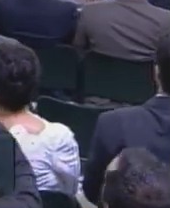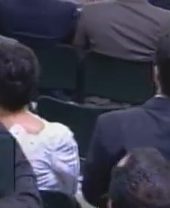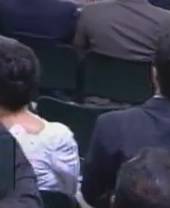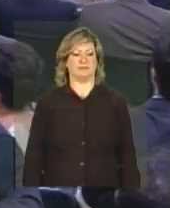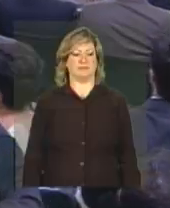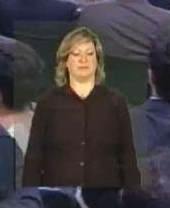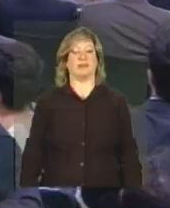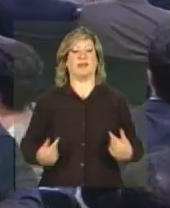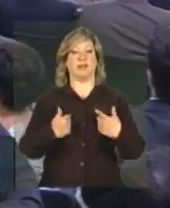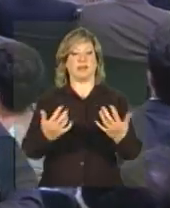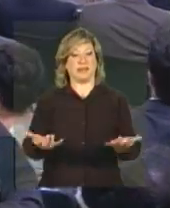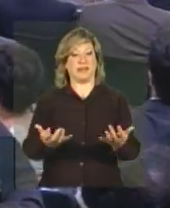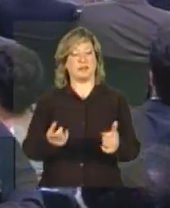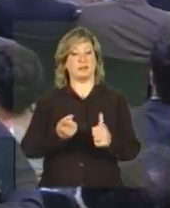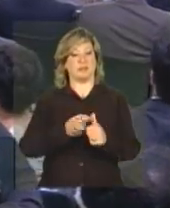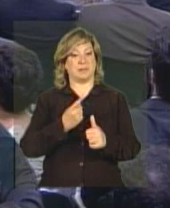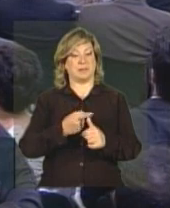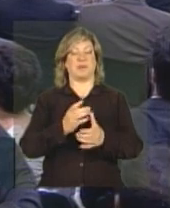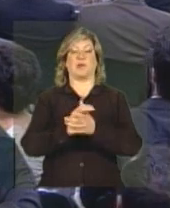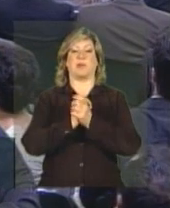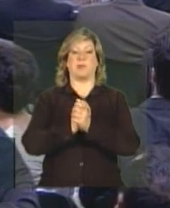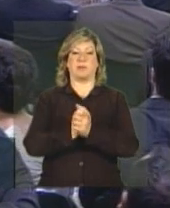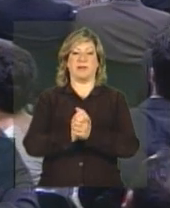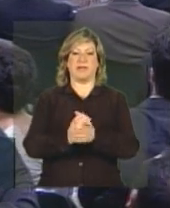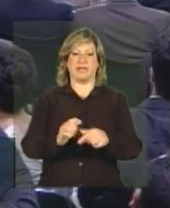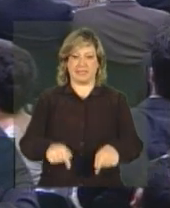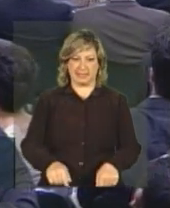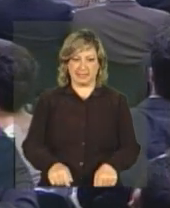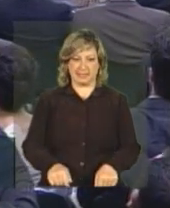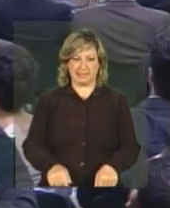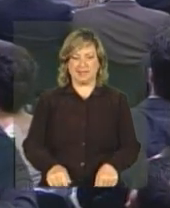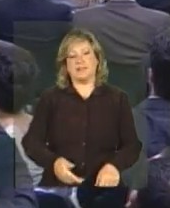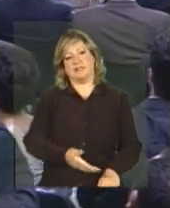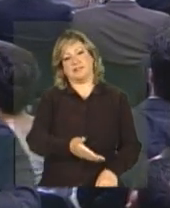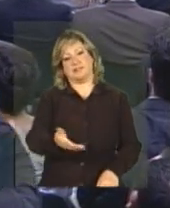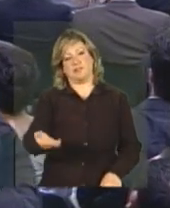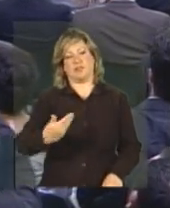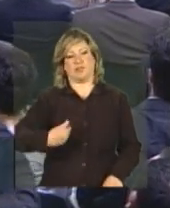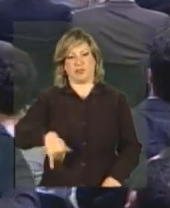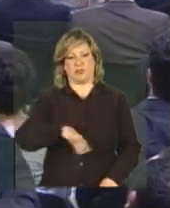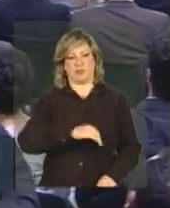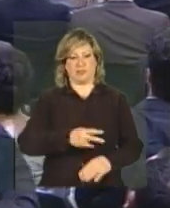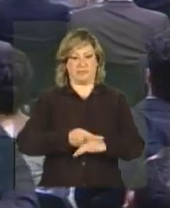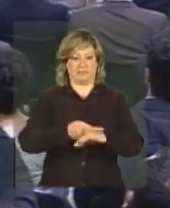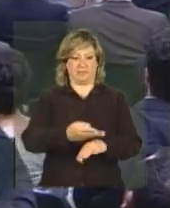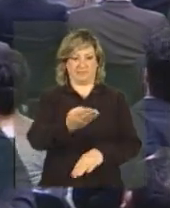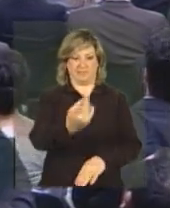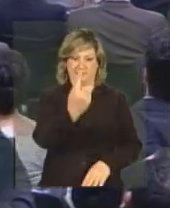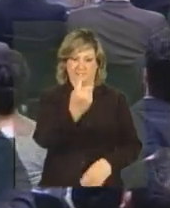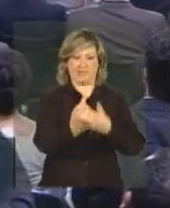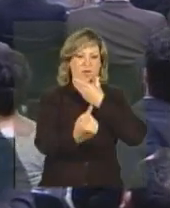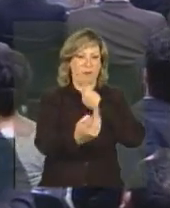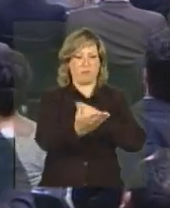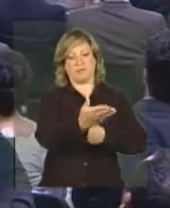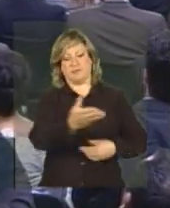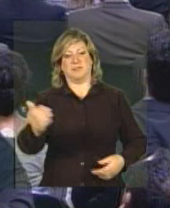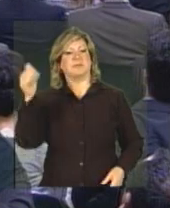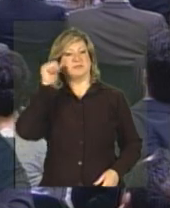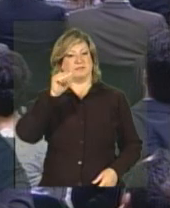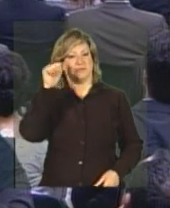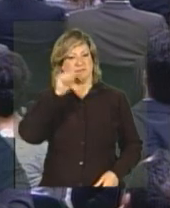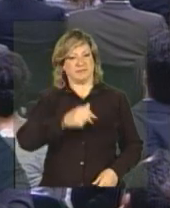Queria primeiro cumprimentar aqui o nosso premiado e as nossas premiadas.